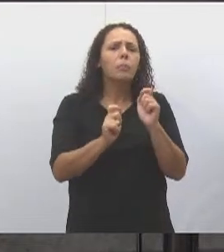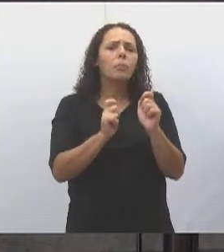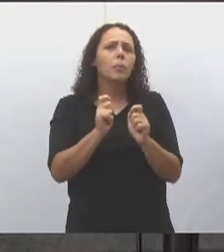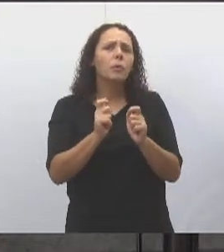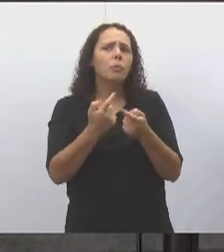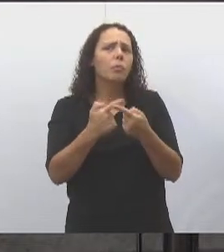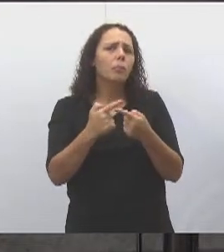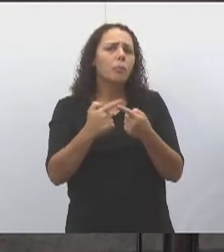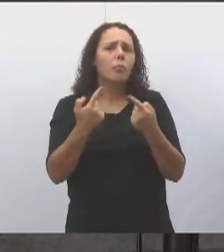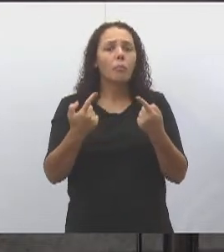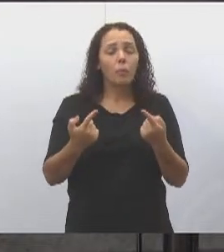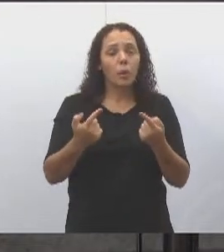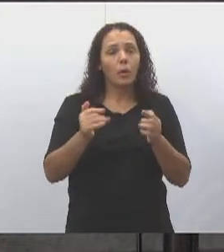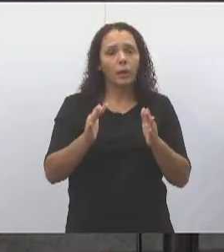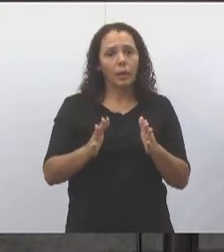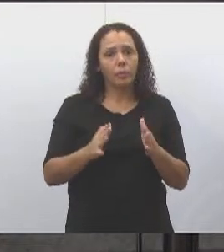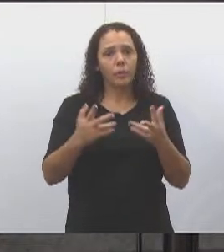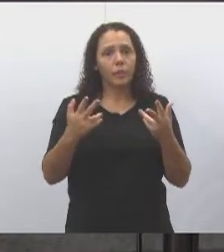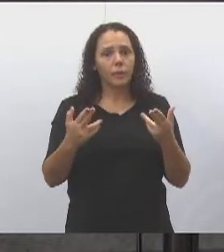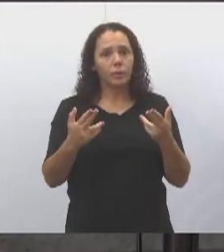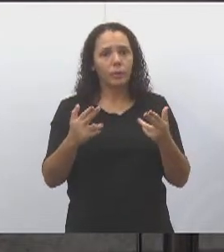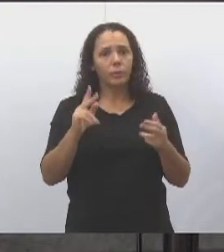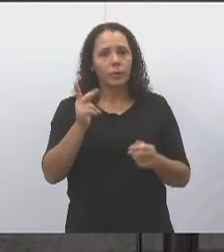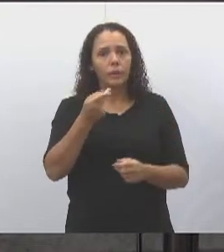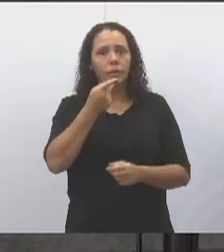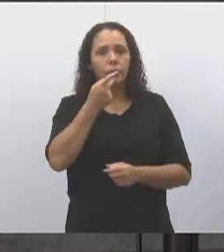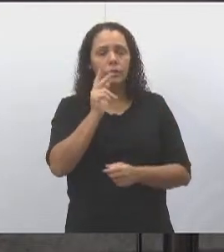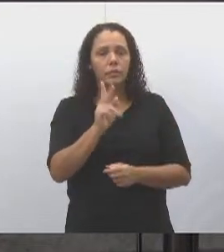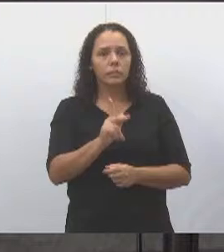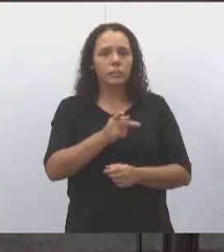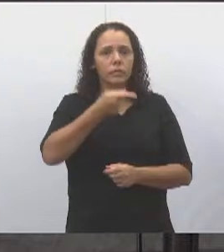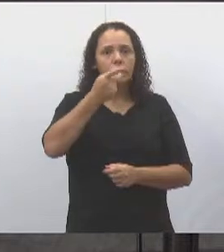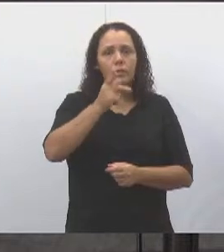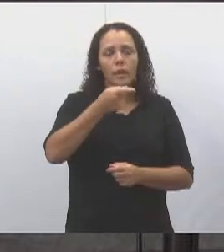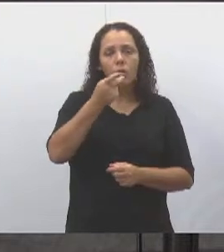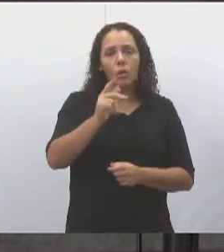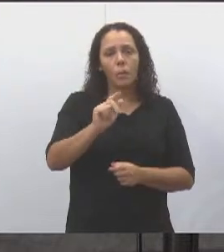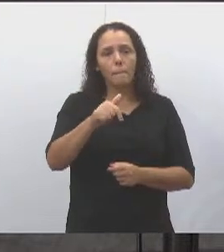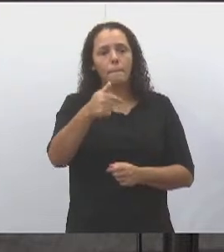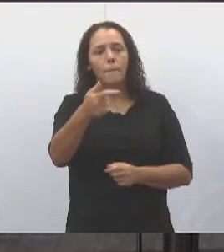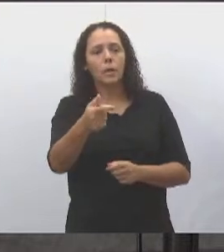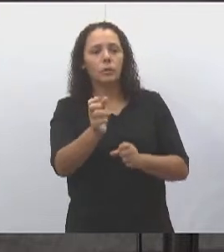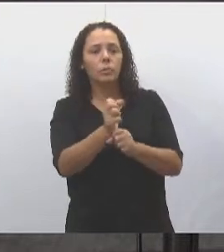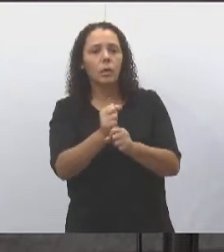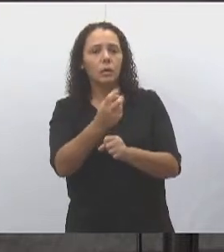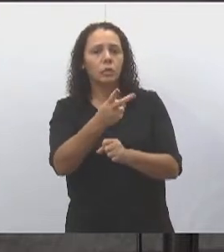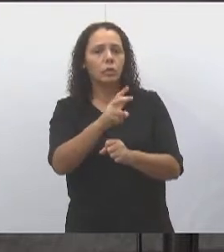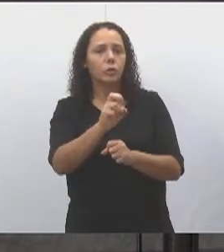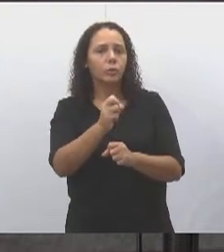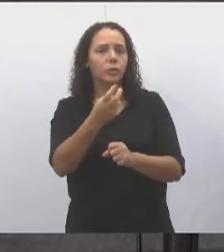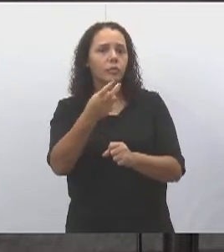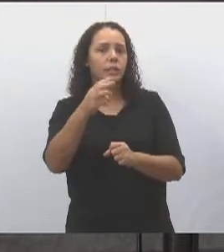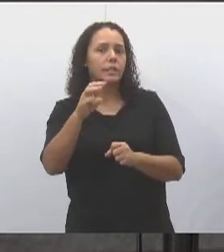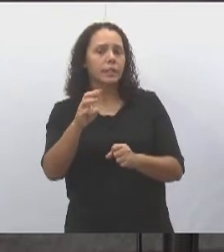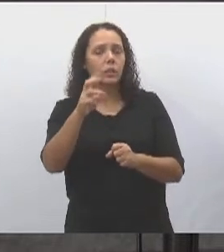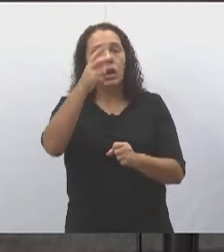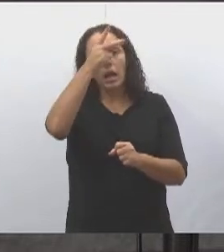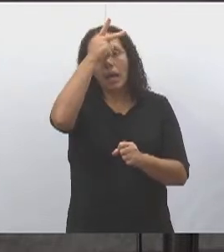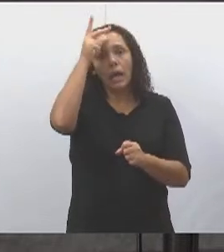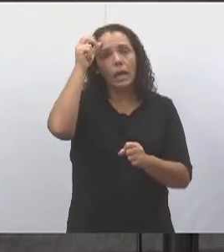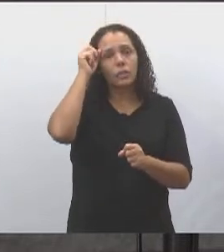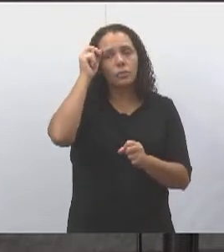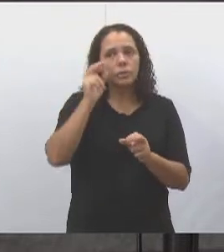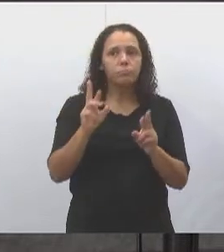Porque, como colocou o vereador Hernani, para o próximo ano, a administração